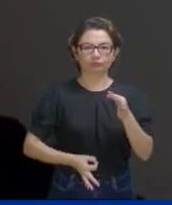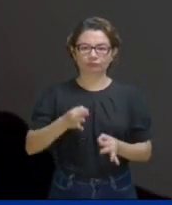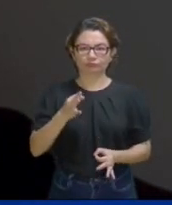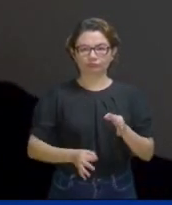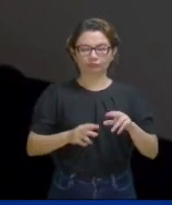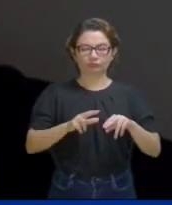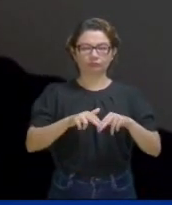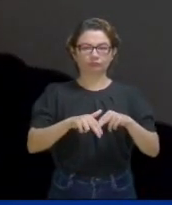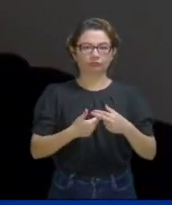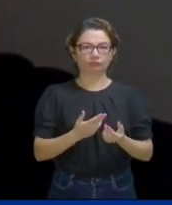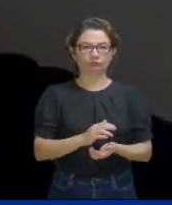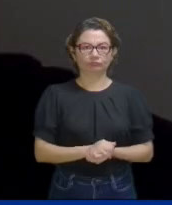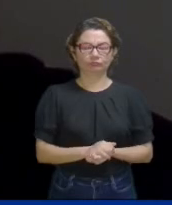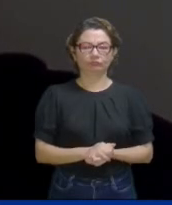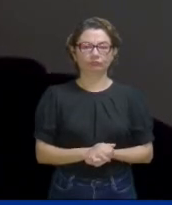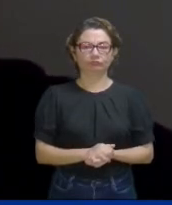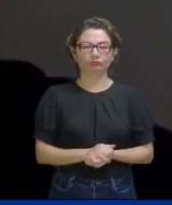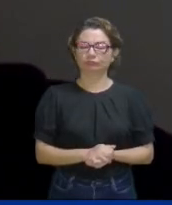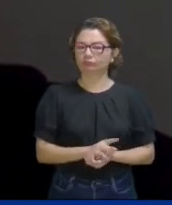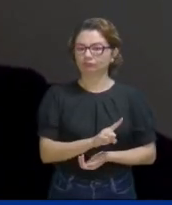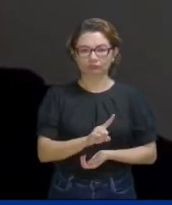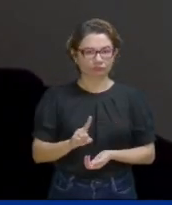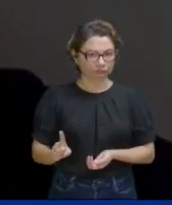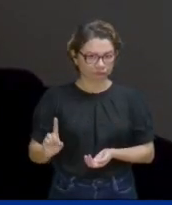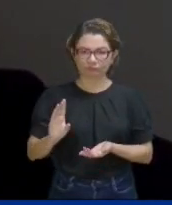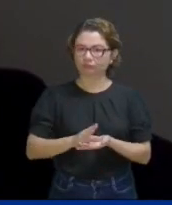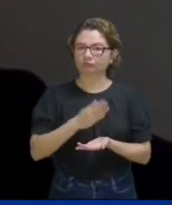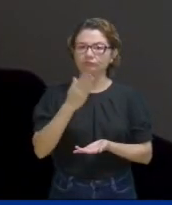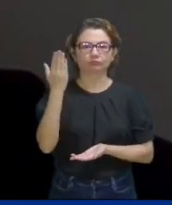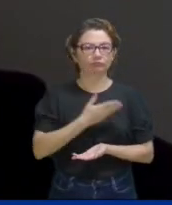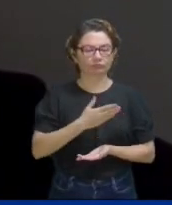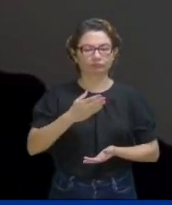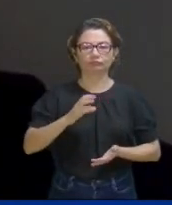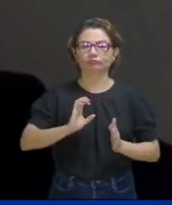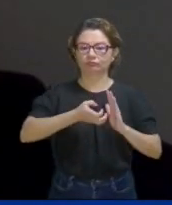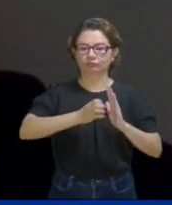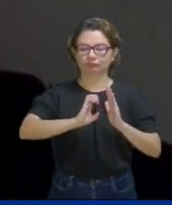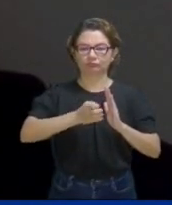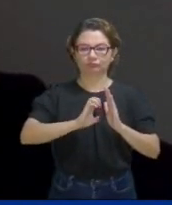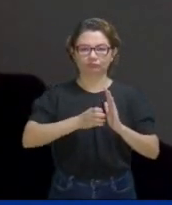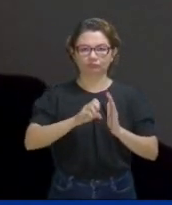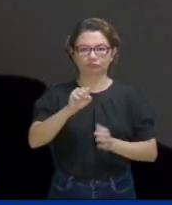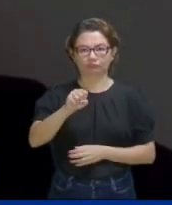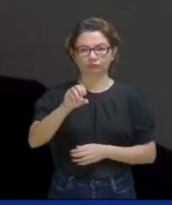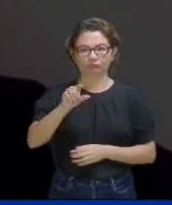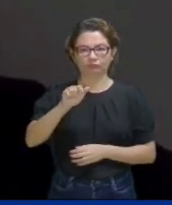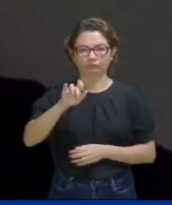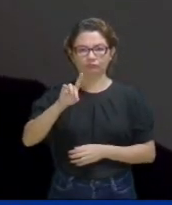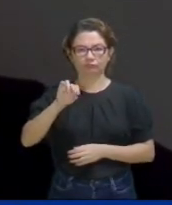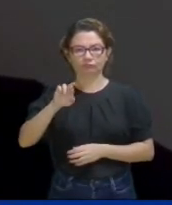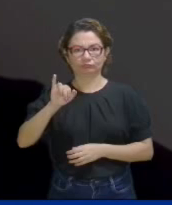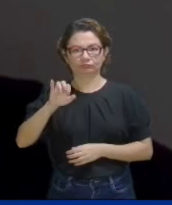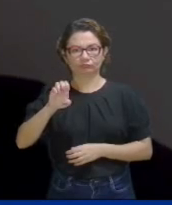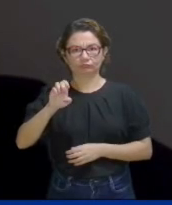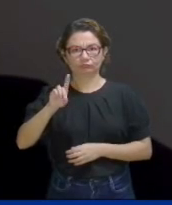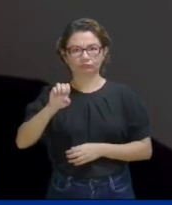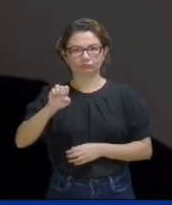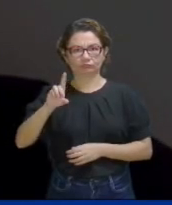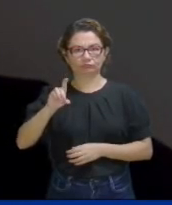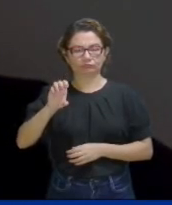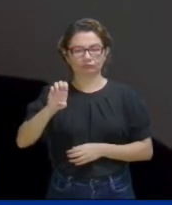julgamento pela não prestação das contas eleitorais do partido político, com esteio no artigo 74, inciso